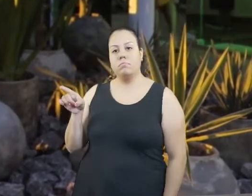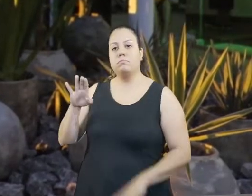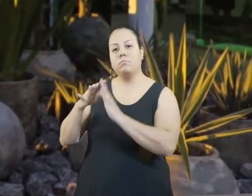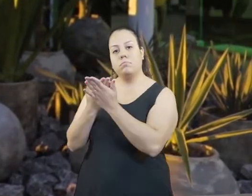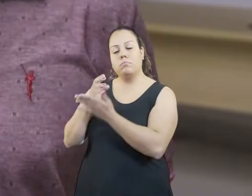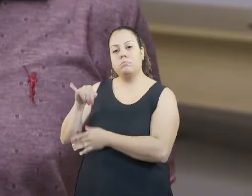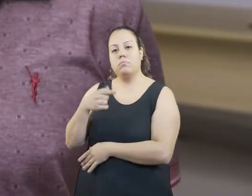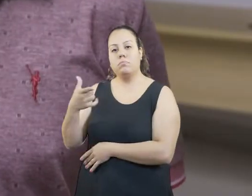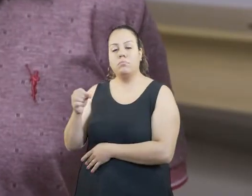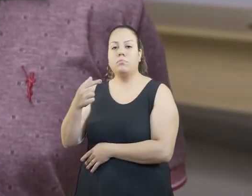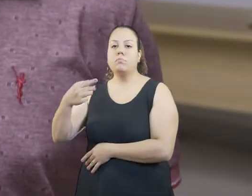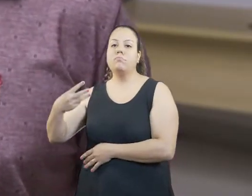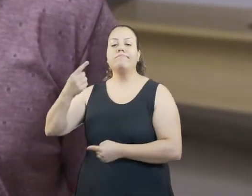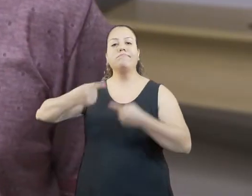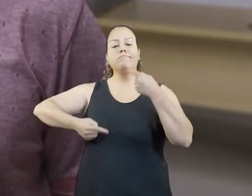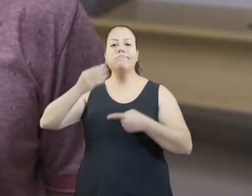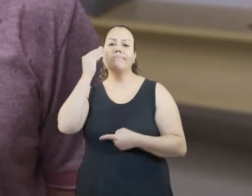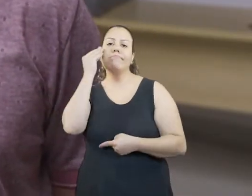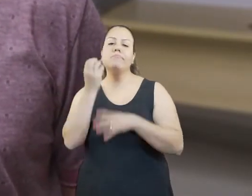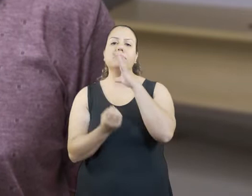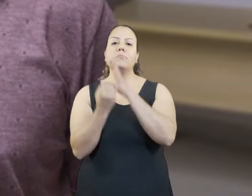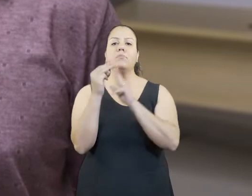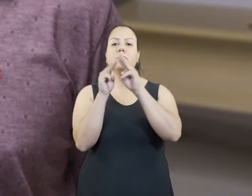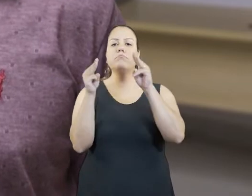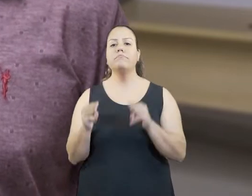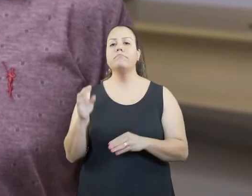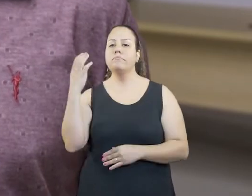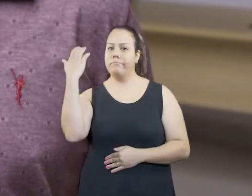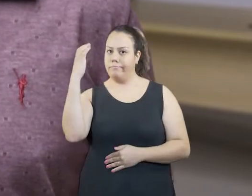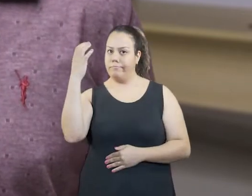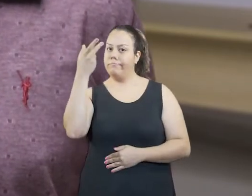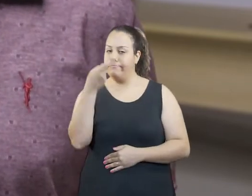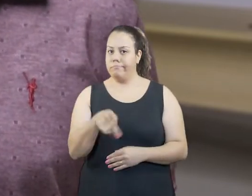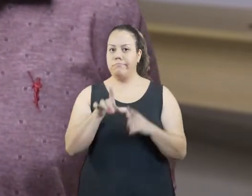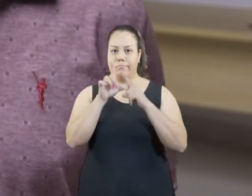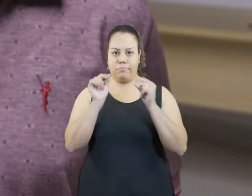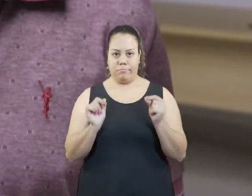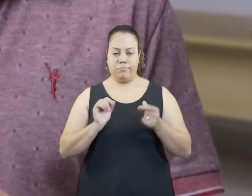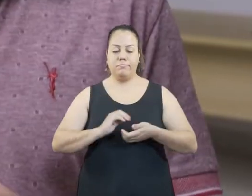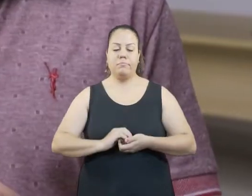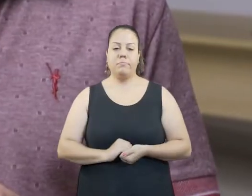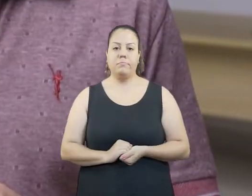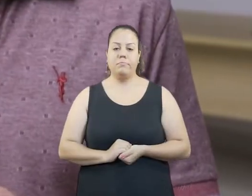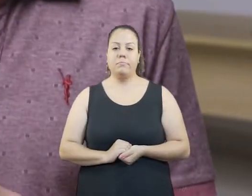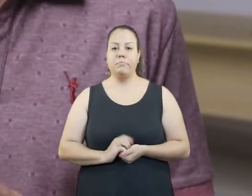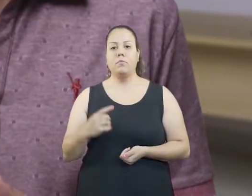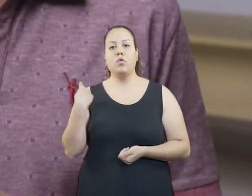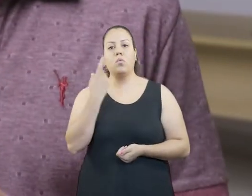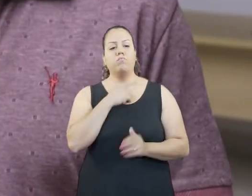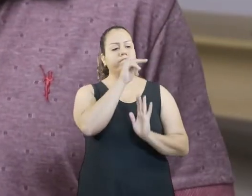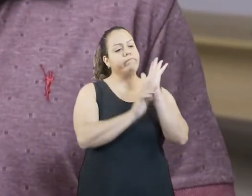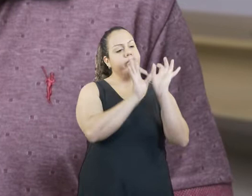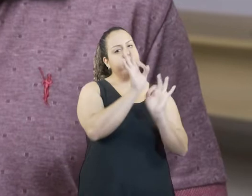Colégio de Aplicação João XXIII, na tentativa de se criar um museu de ciências na Universidade Federal de Juiz de Fora. Nós submetemos